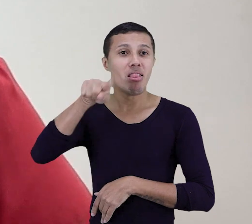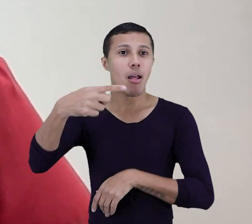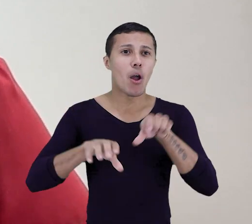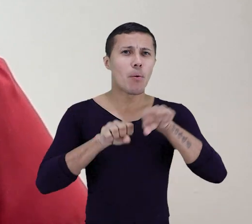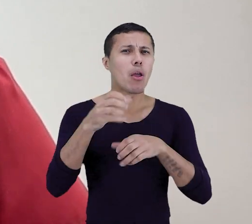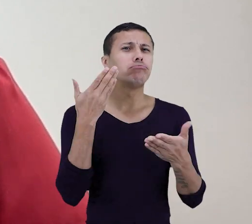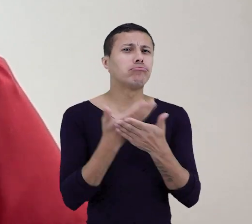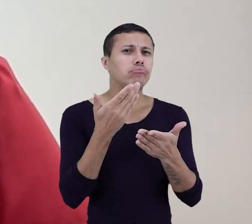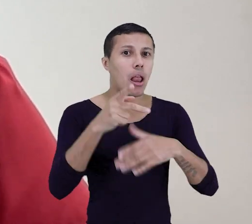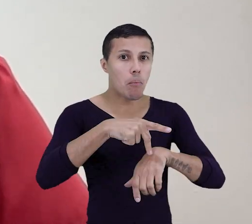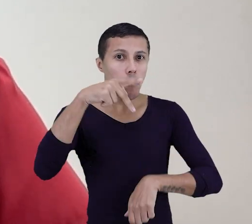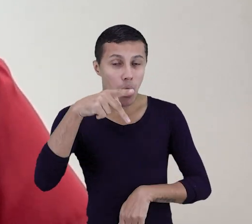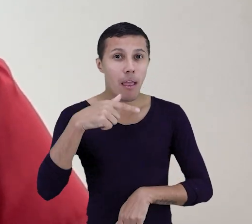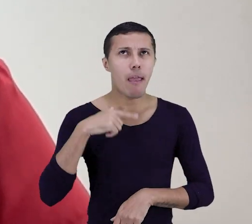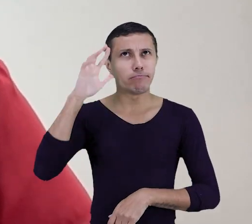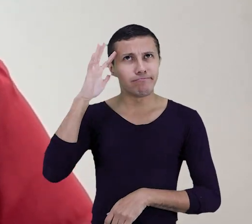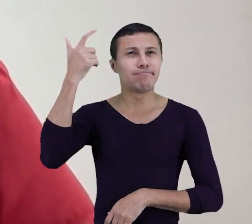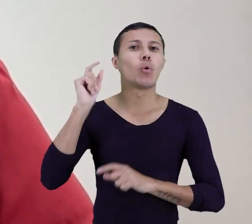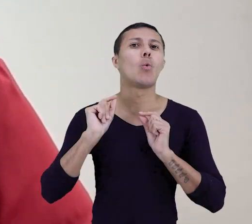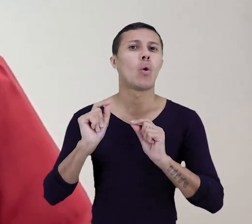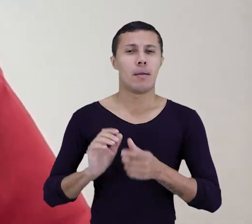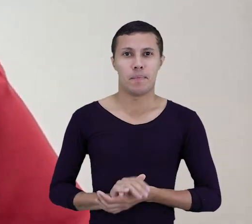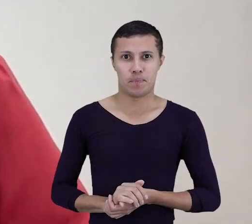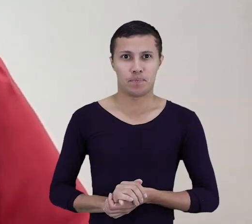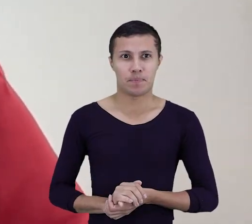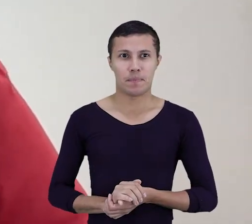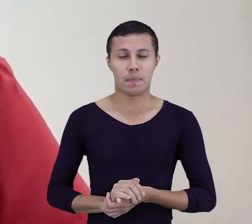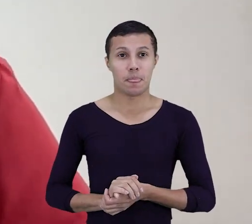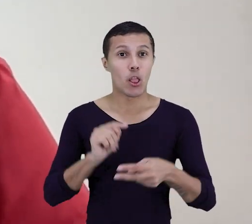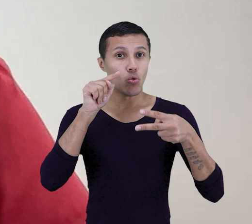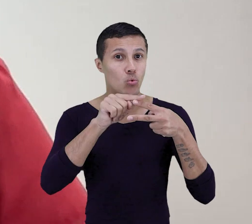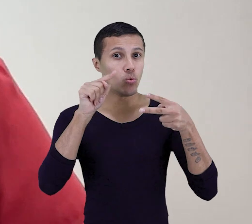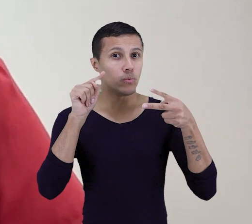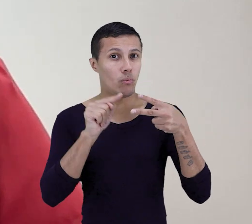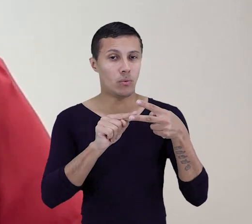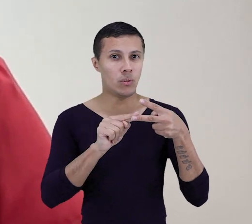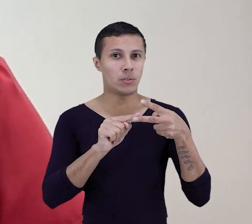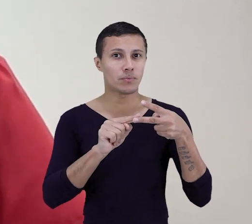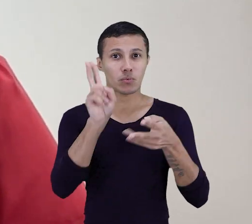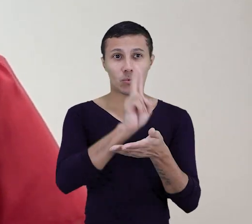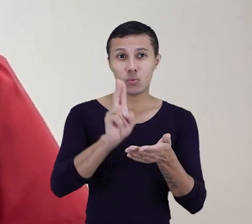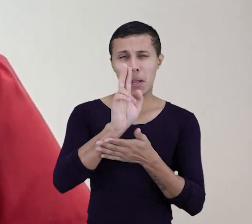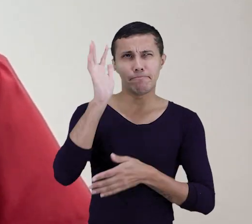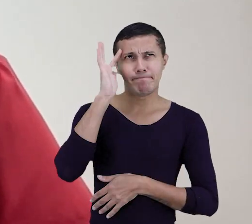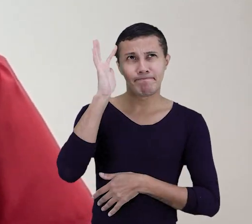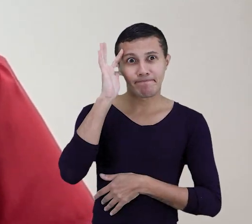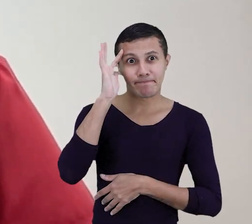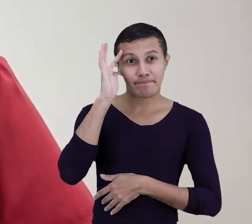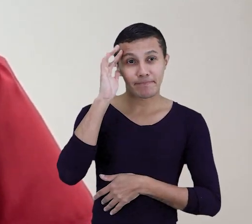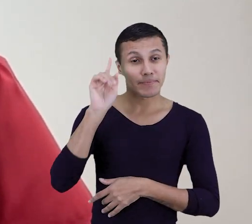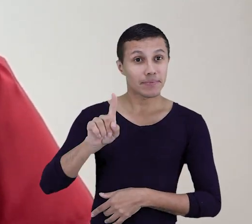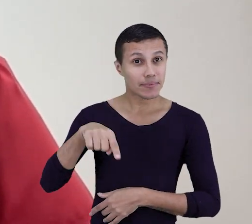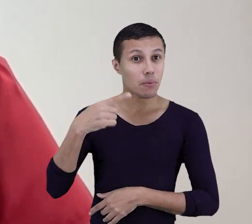fazer pós-graduação. E eu decidi fazer... Na verdade, eu tinha 2 universidades em mente. E